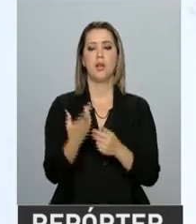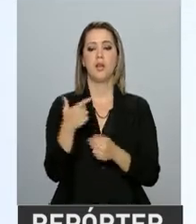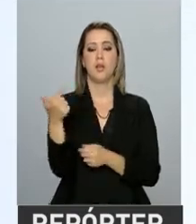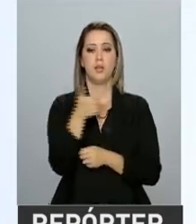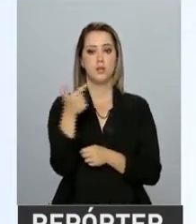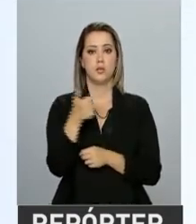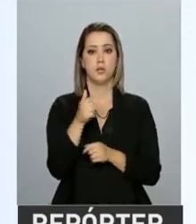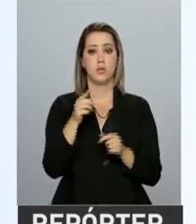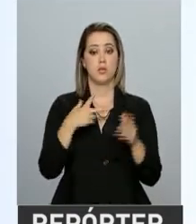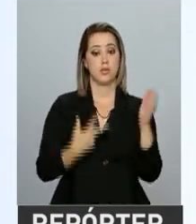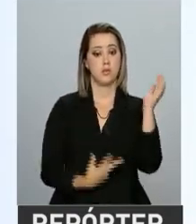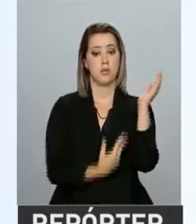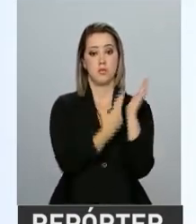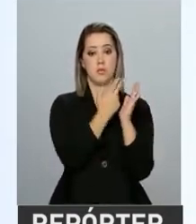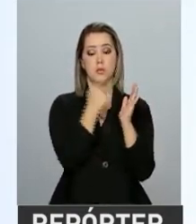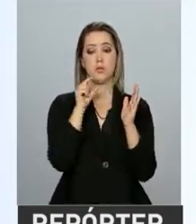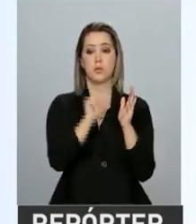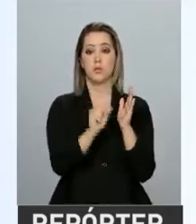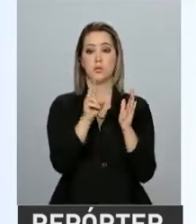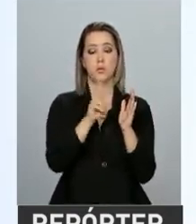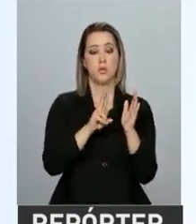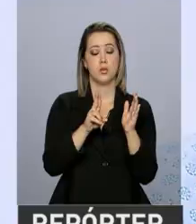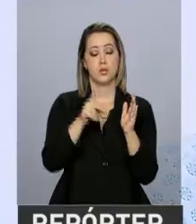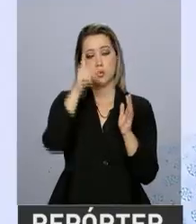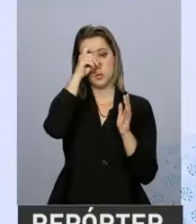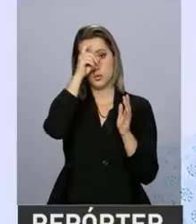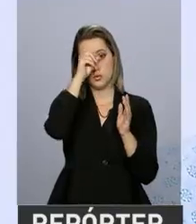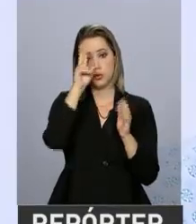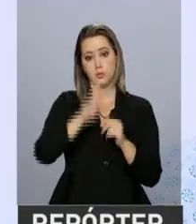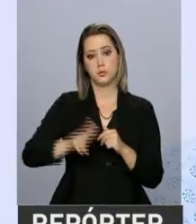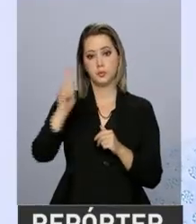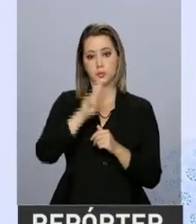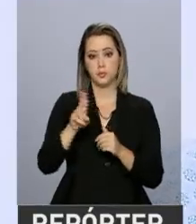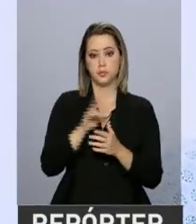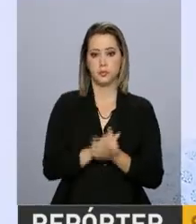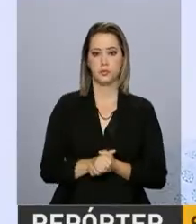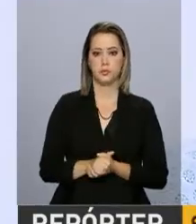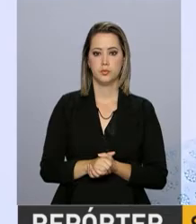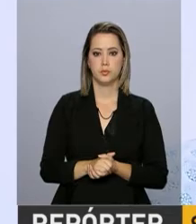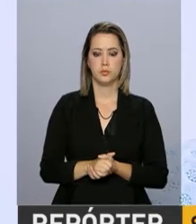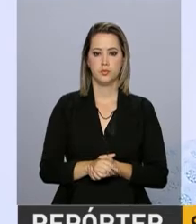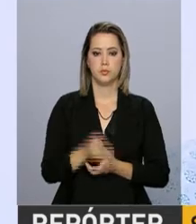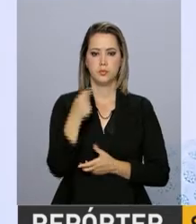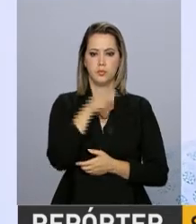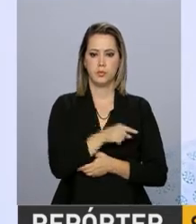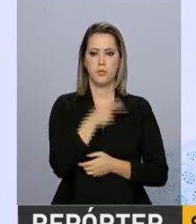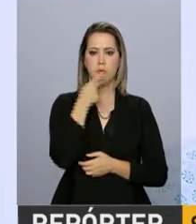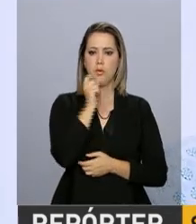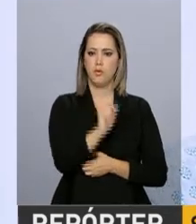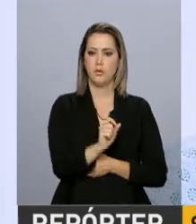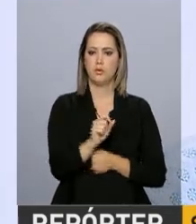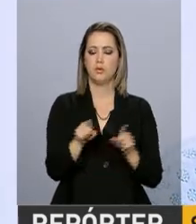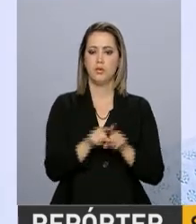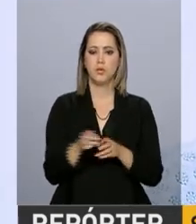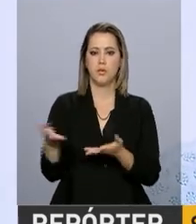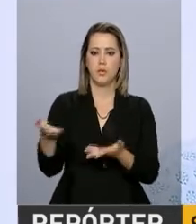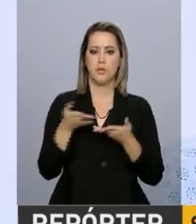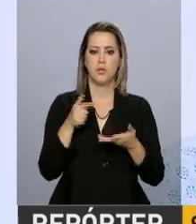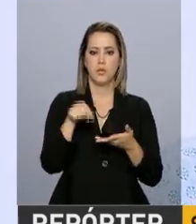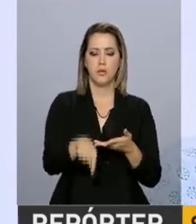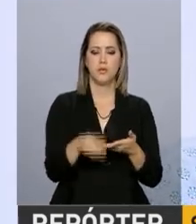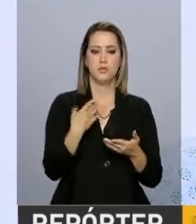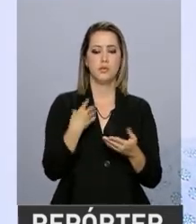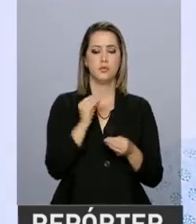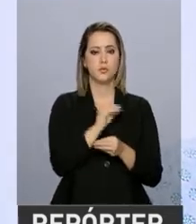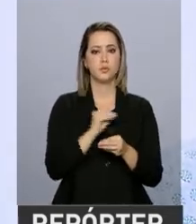2º mutirão nacional dos hospitais universitários o rapaz ligou nem confirmando pra mim em 20 internações